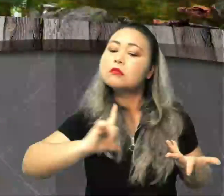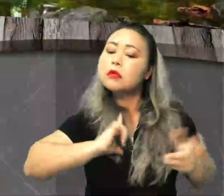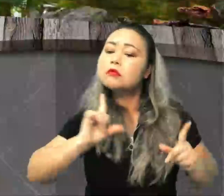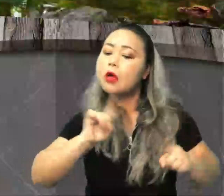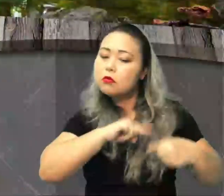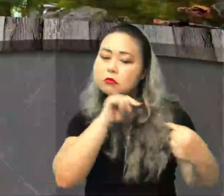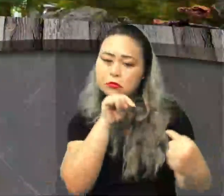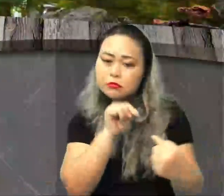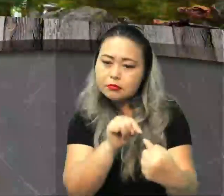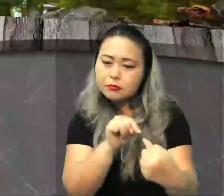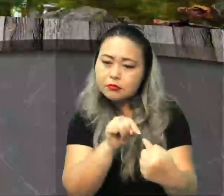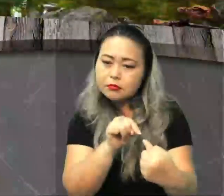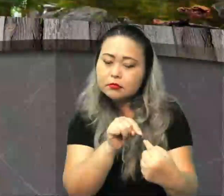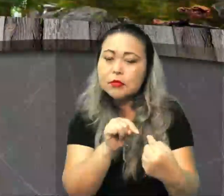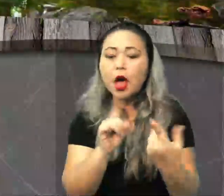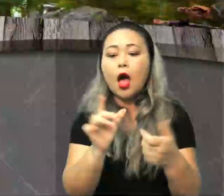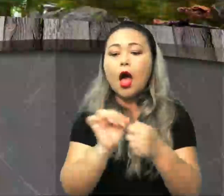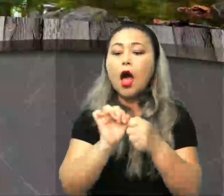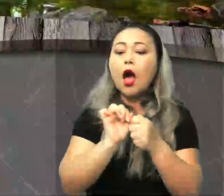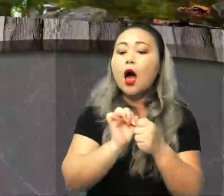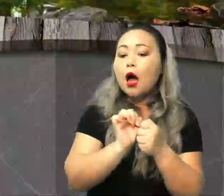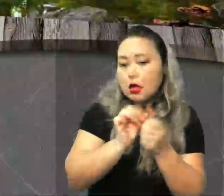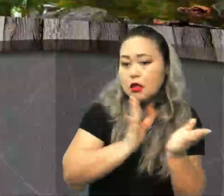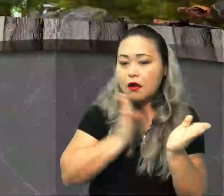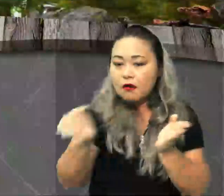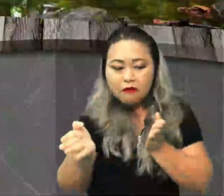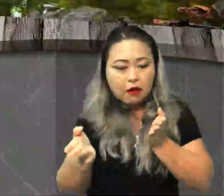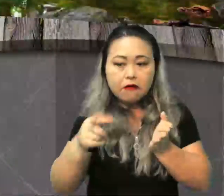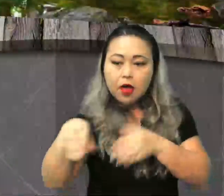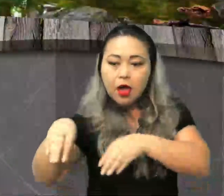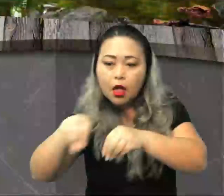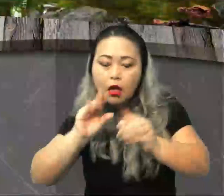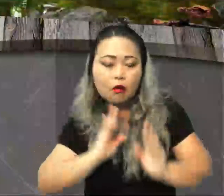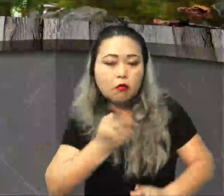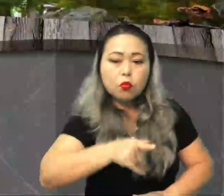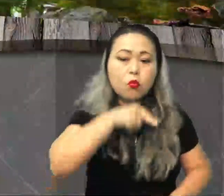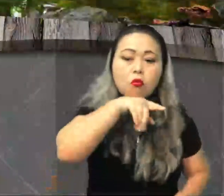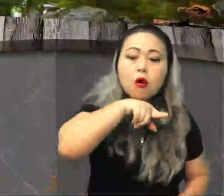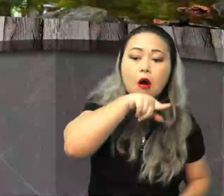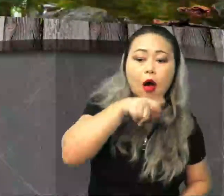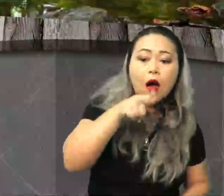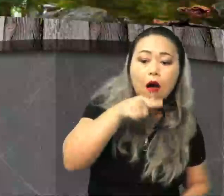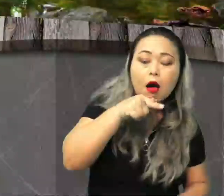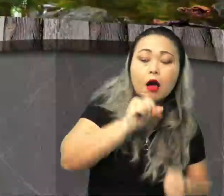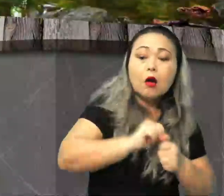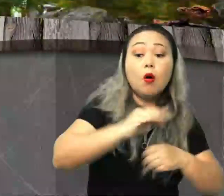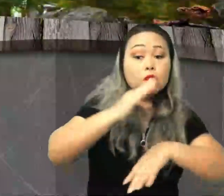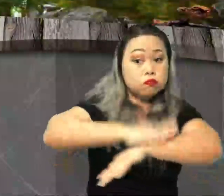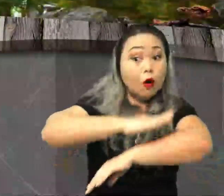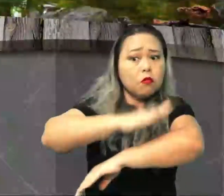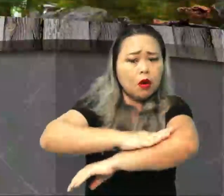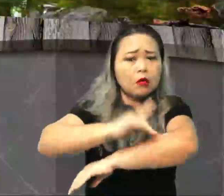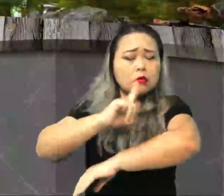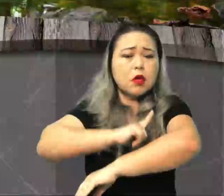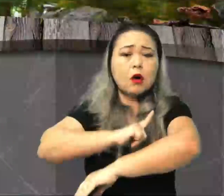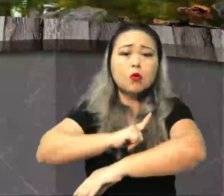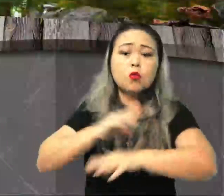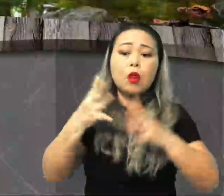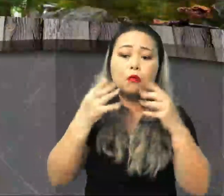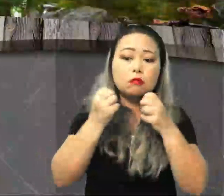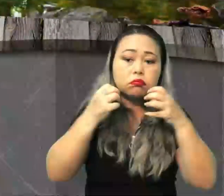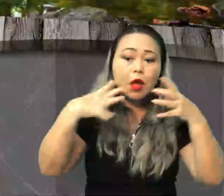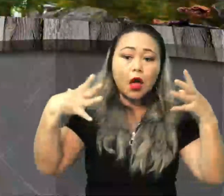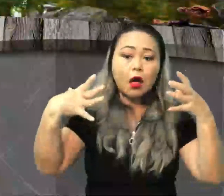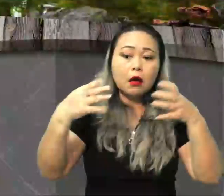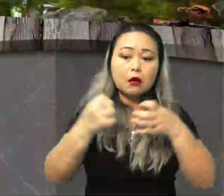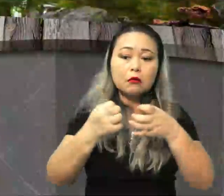fim. Os anfíbios que nós estamos falando, eles não têm essa estrutura de proteção, mas os sapos, eles têm aquelas